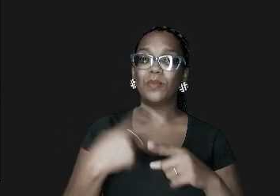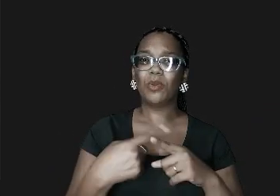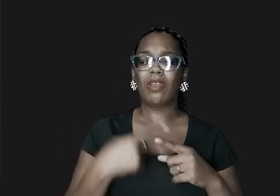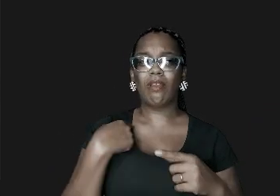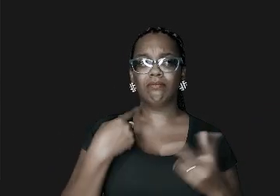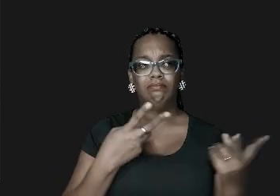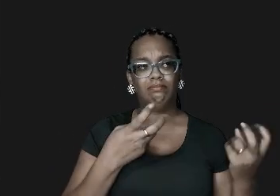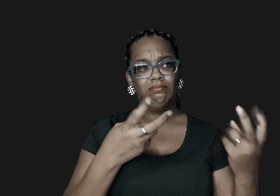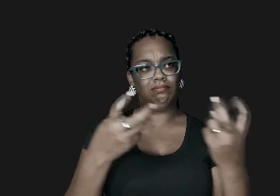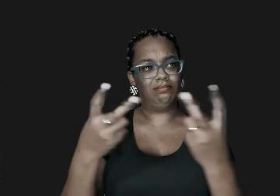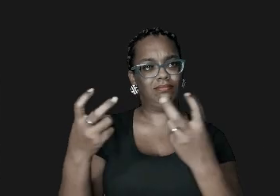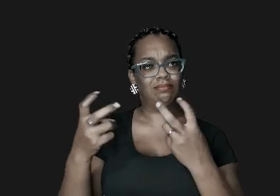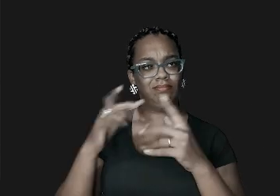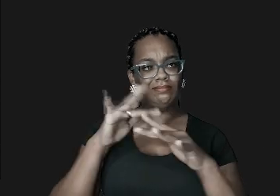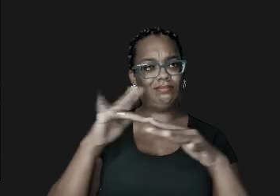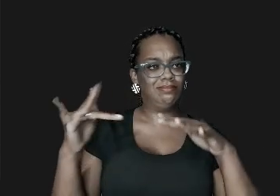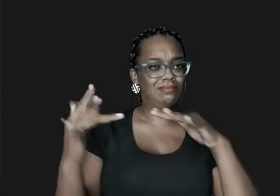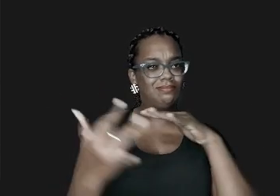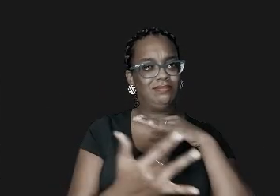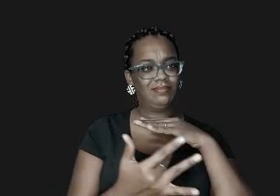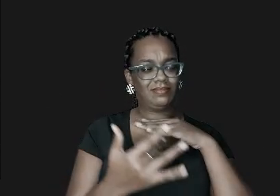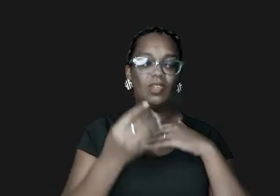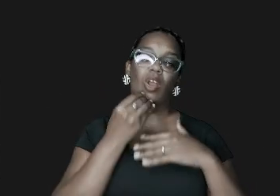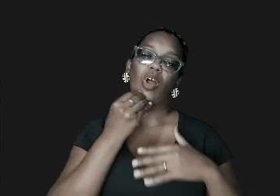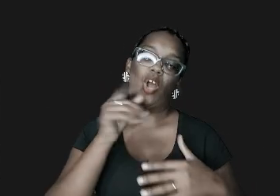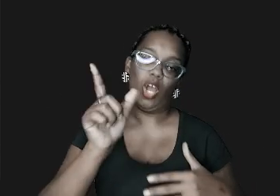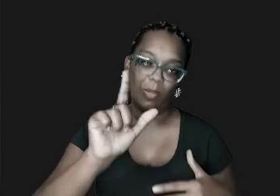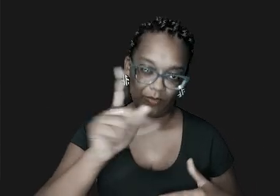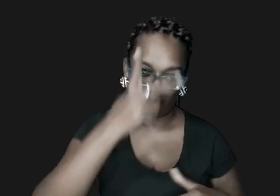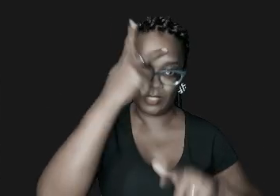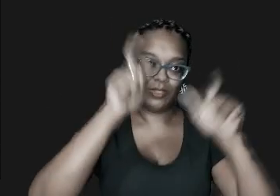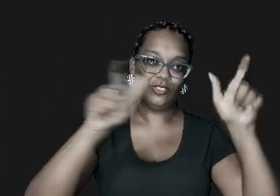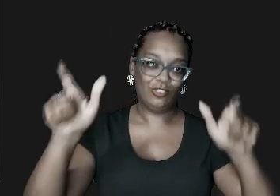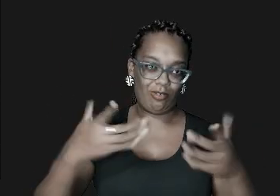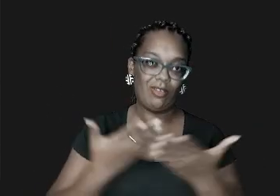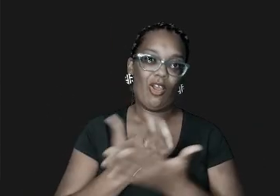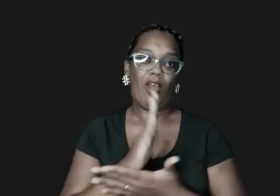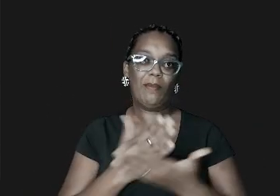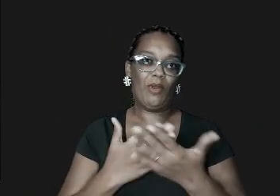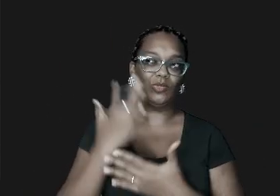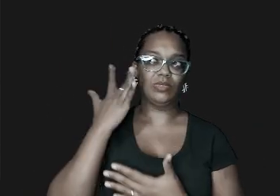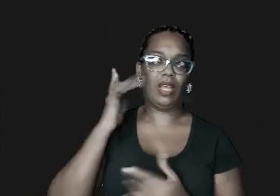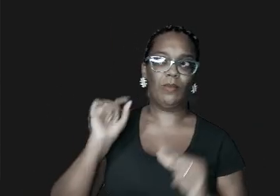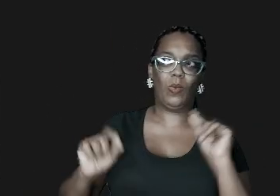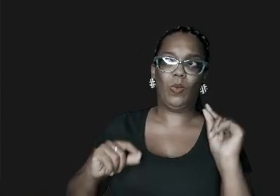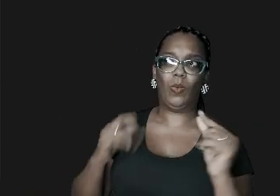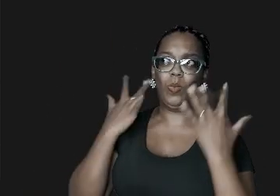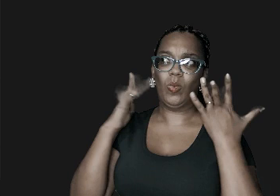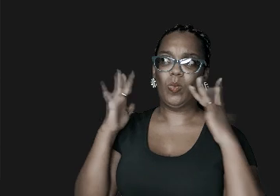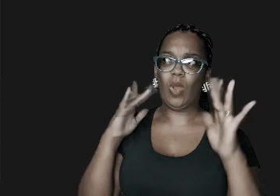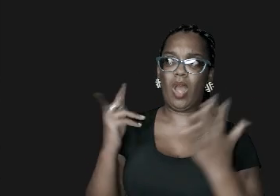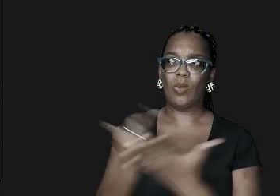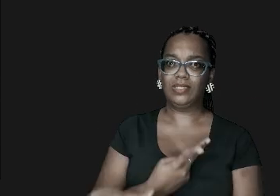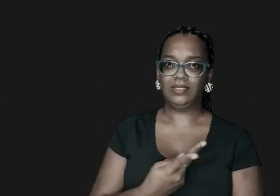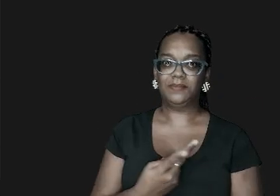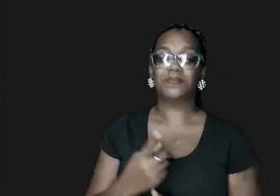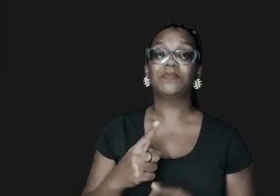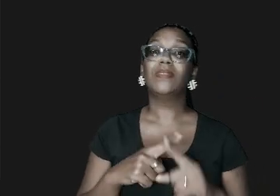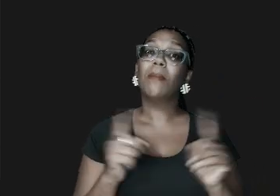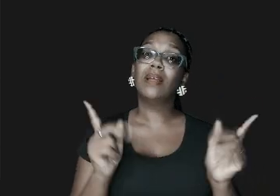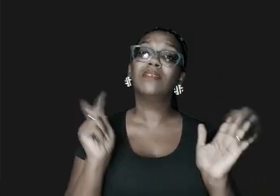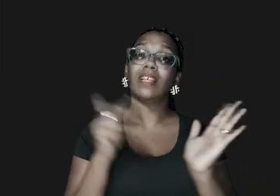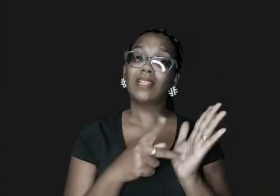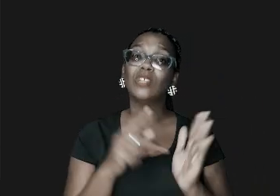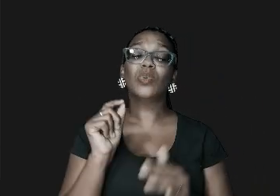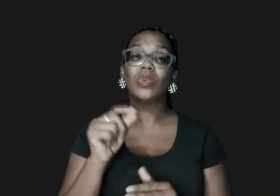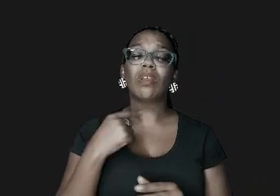positivo porque o que a gente tem verificado nas redes sociais é óbvio que as pessoas se incomodam porque não sabe exatamente